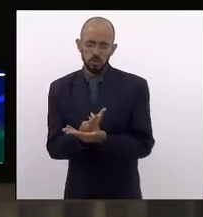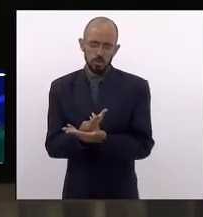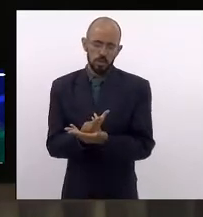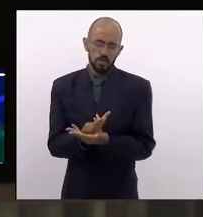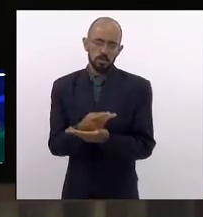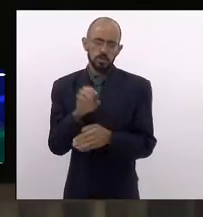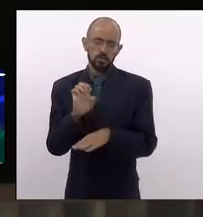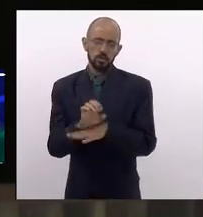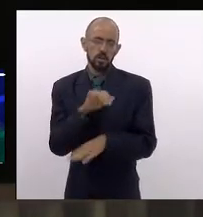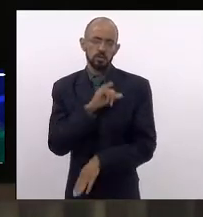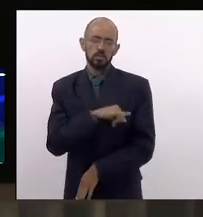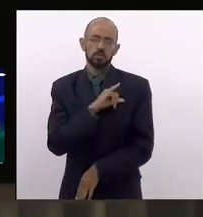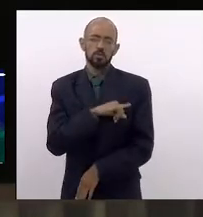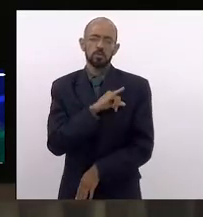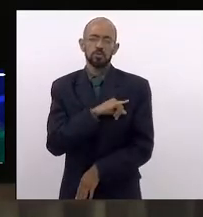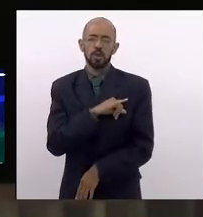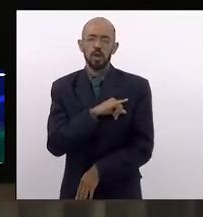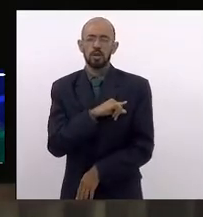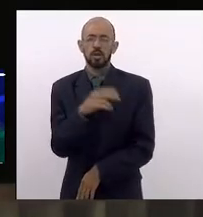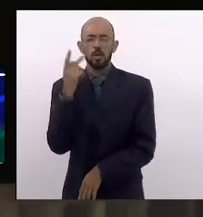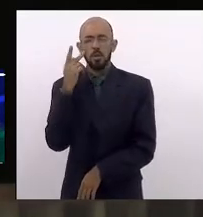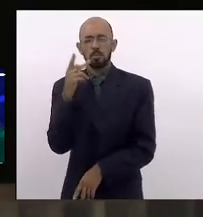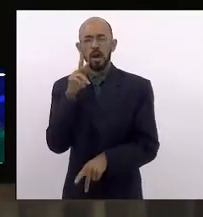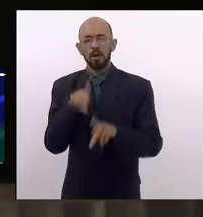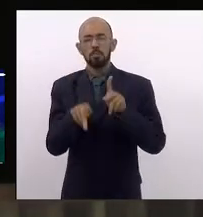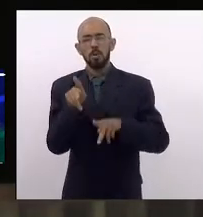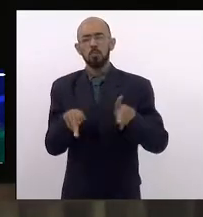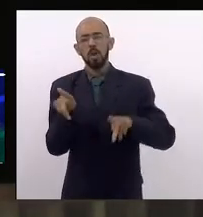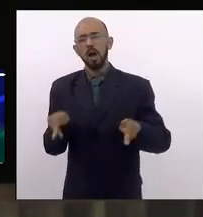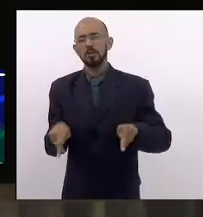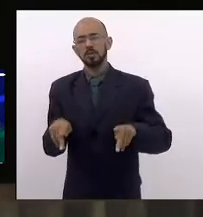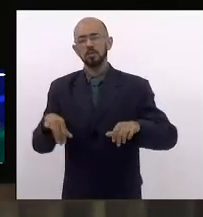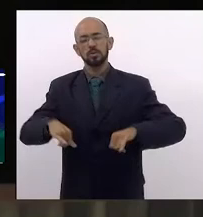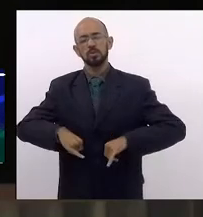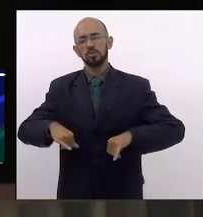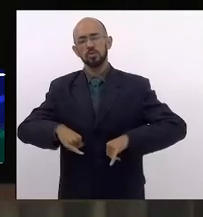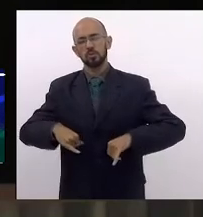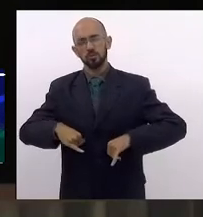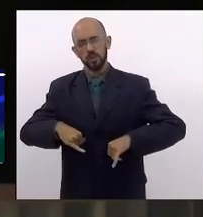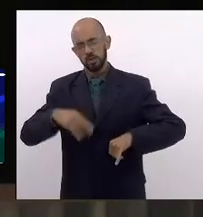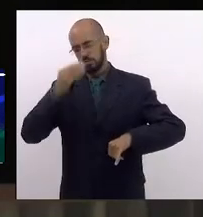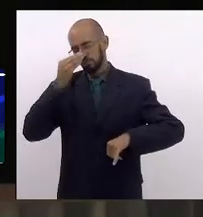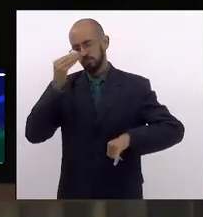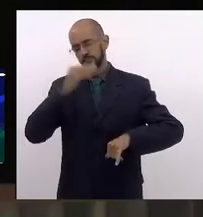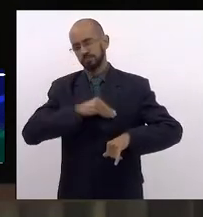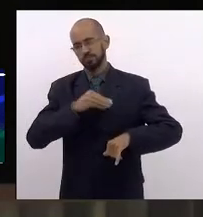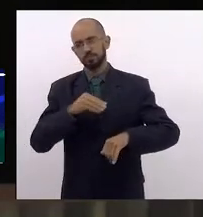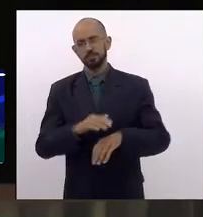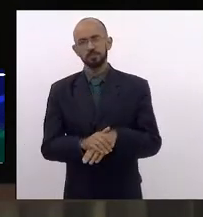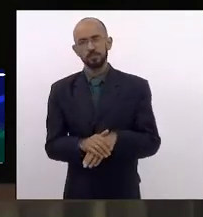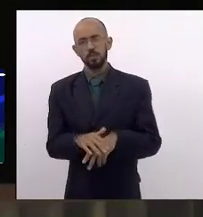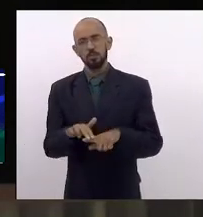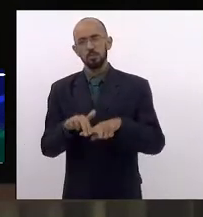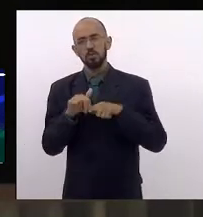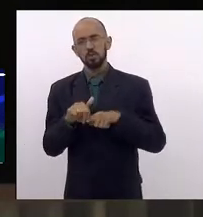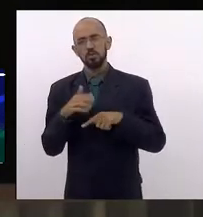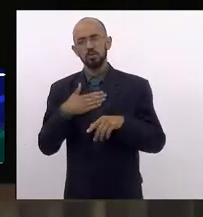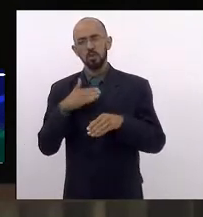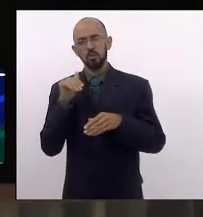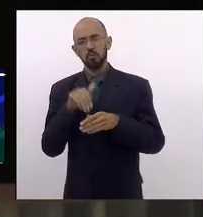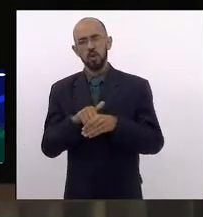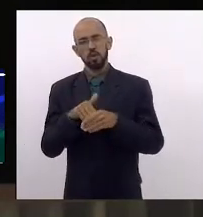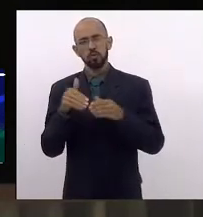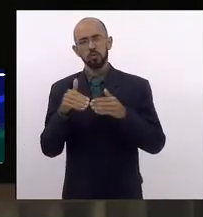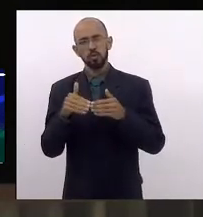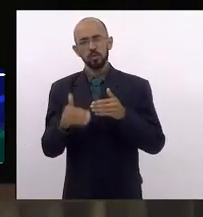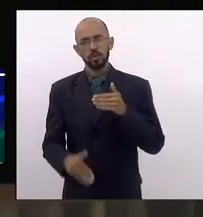no estado do Rio de Janeiro para essa população tão sofrida e tão esquecida Portanto o meu voto é